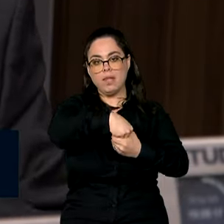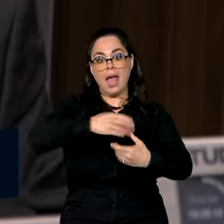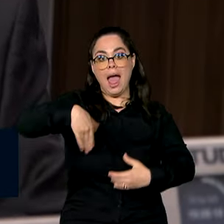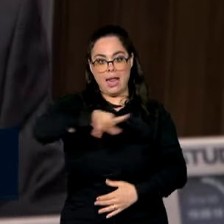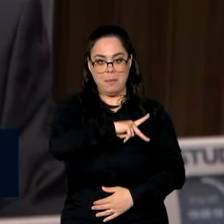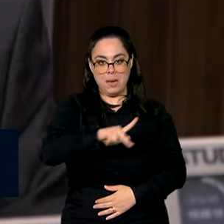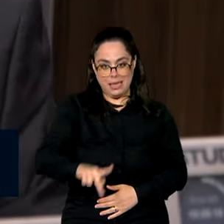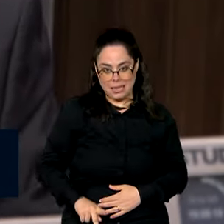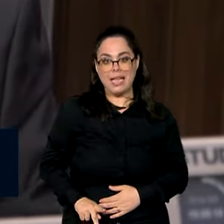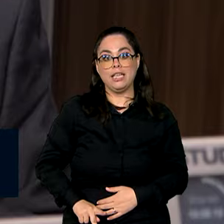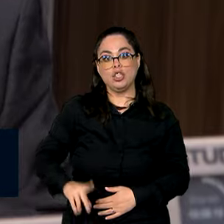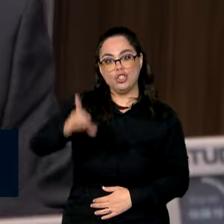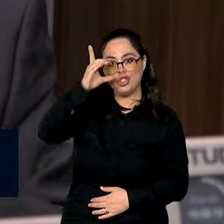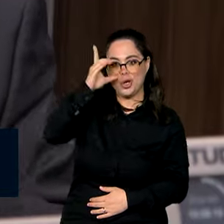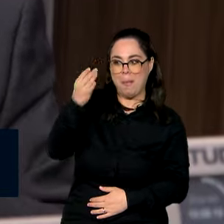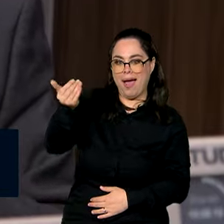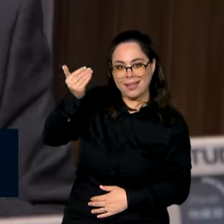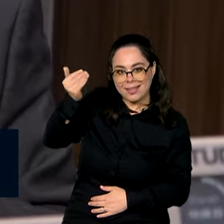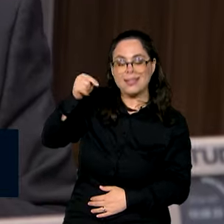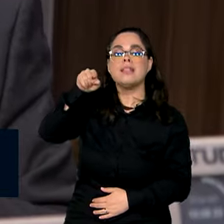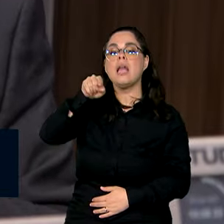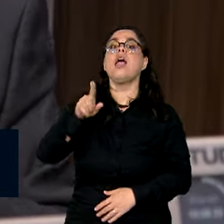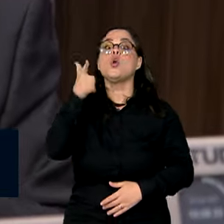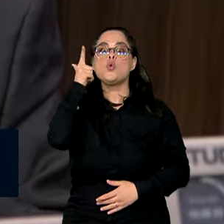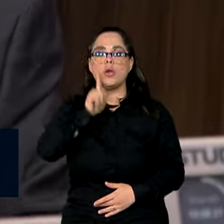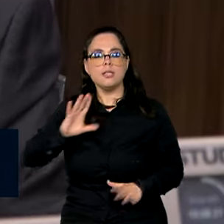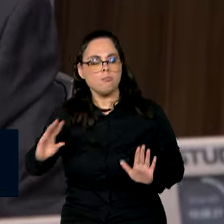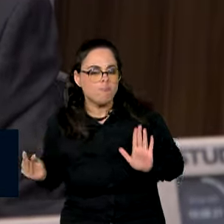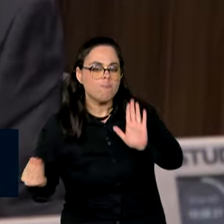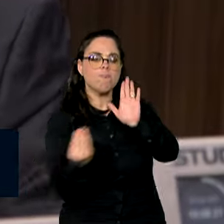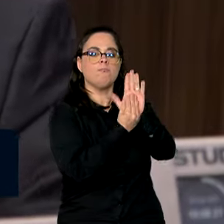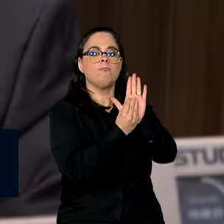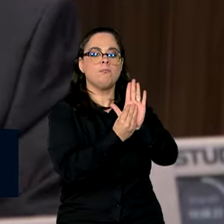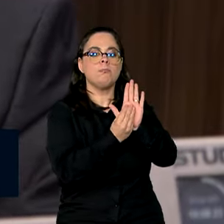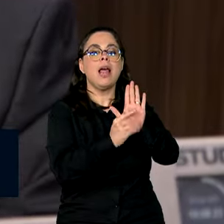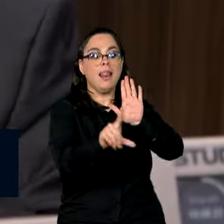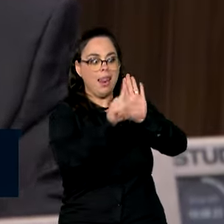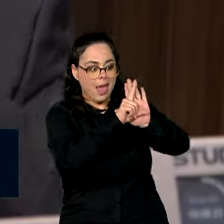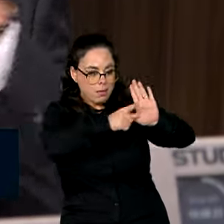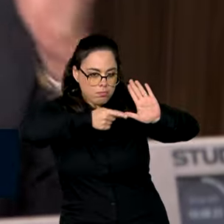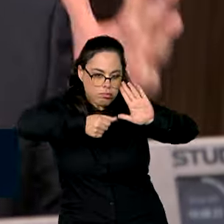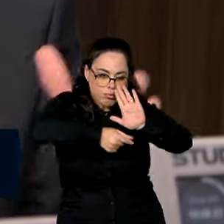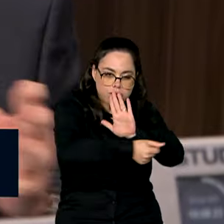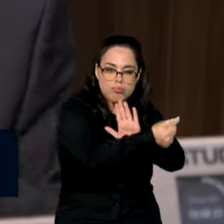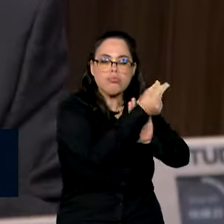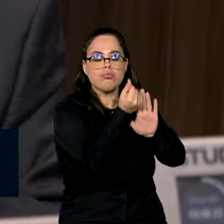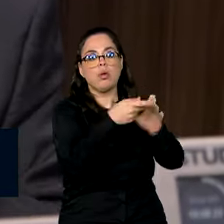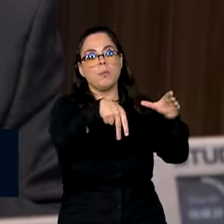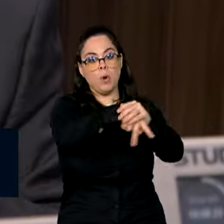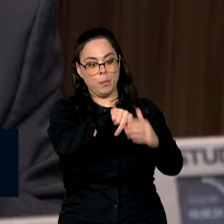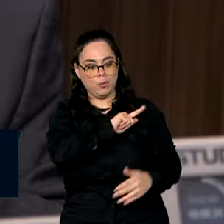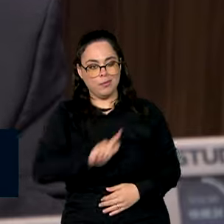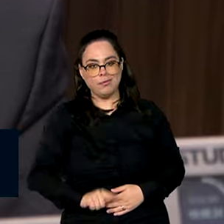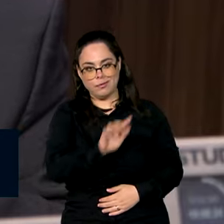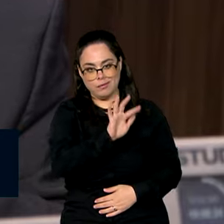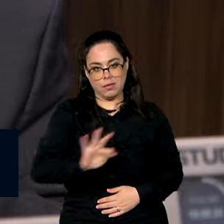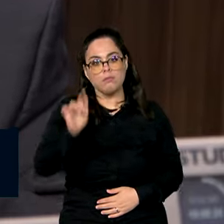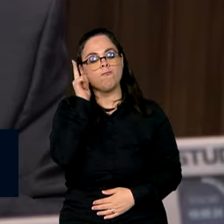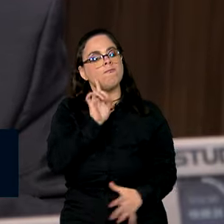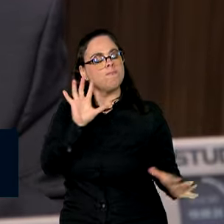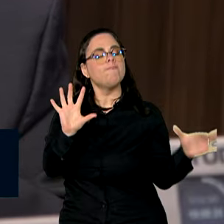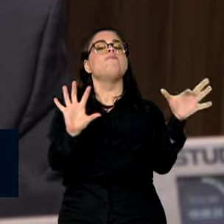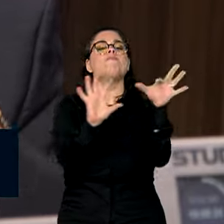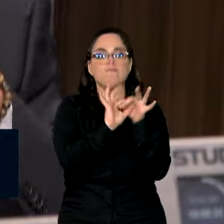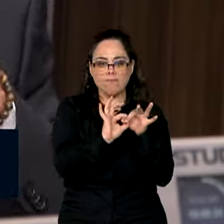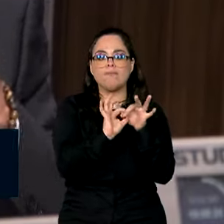presidência da presidente Dilma conseguiu alocar recursos dentro do orçamento do Governo Federal para que a gente